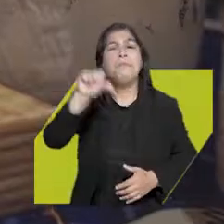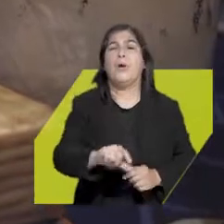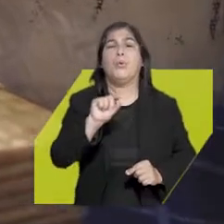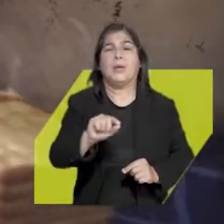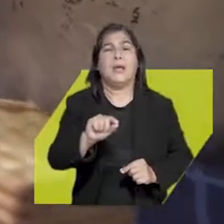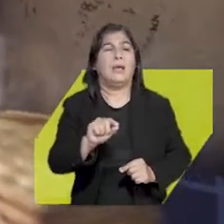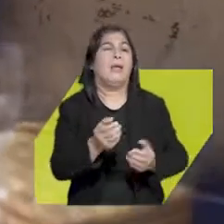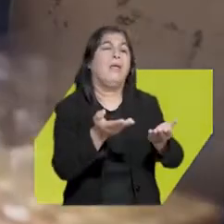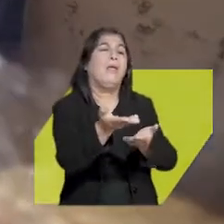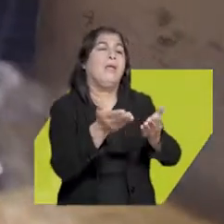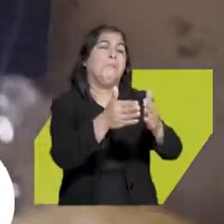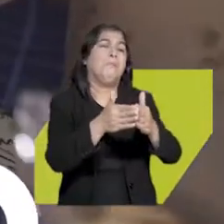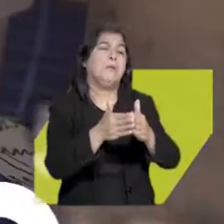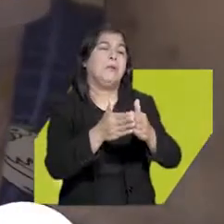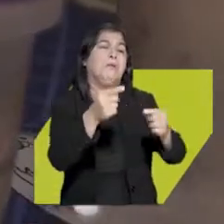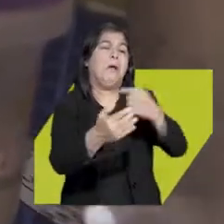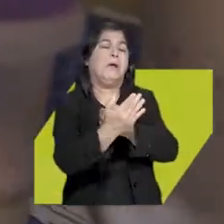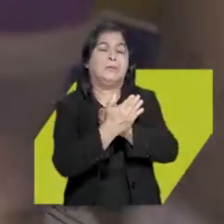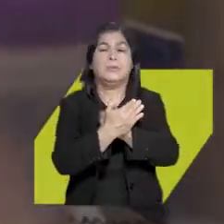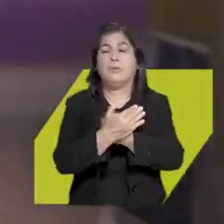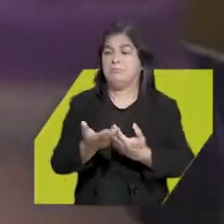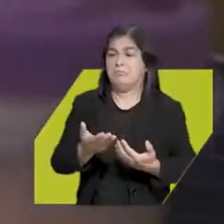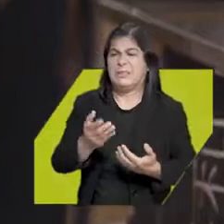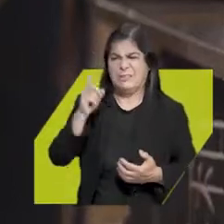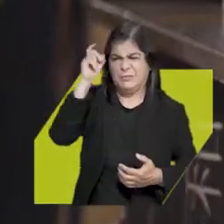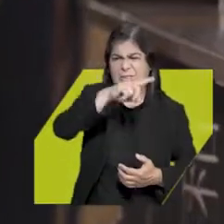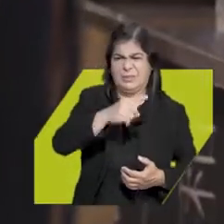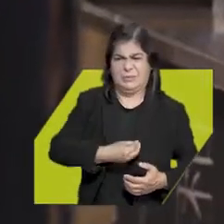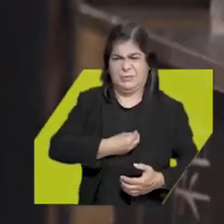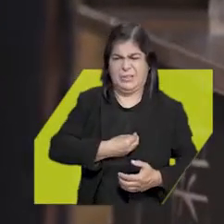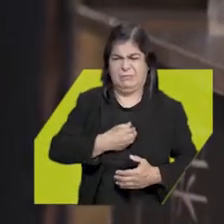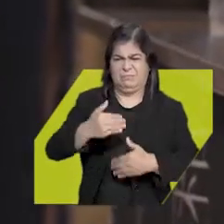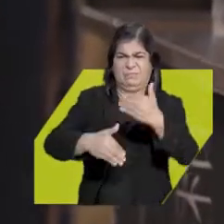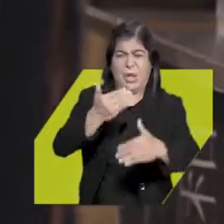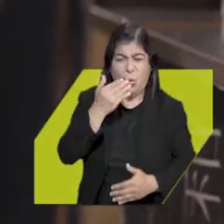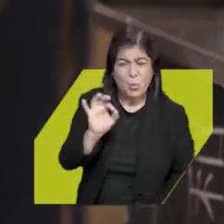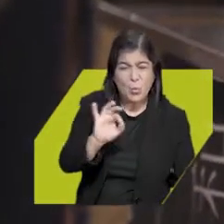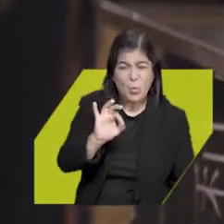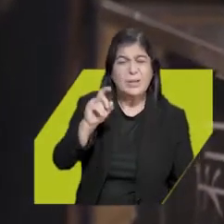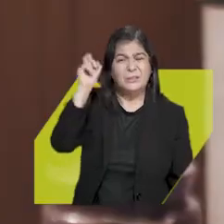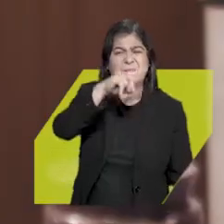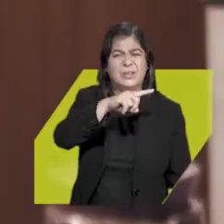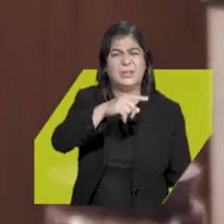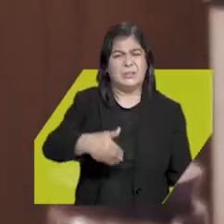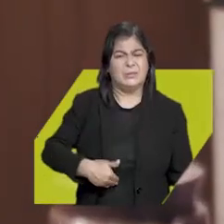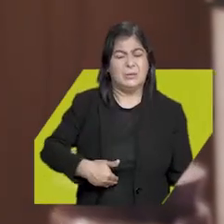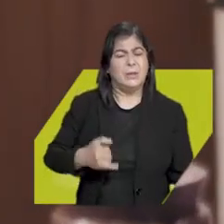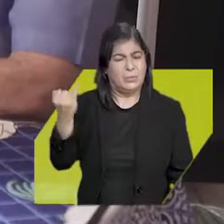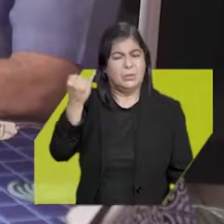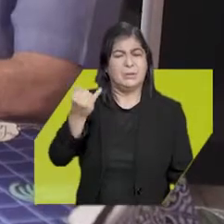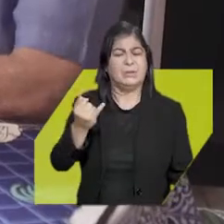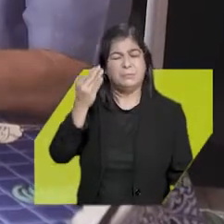é ter que chalerar político para conseguir alguma coisa. Então não dá para tocar a vida sem alimentação, sem essa